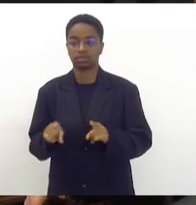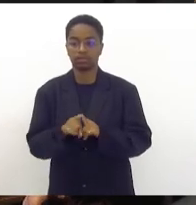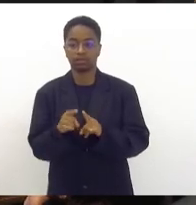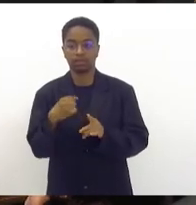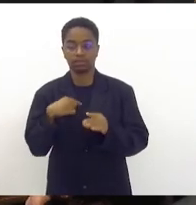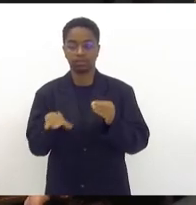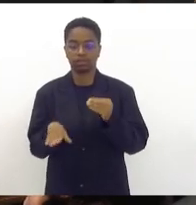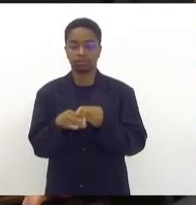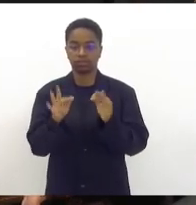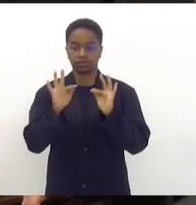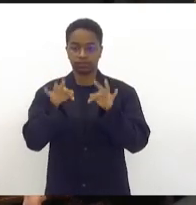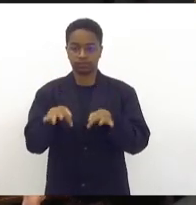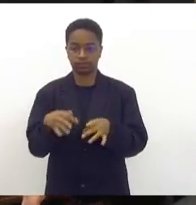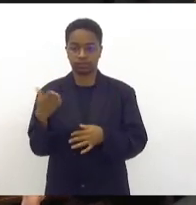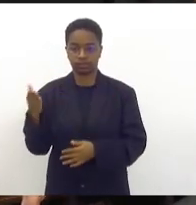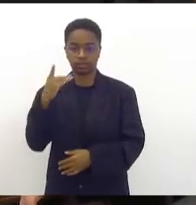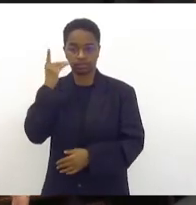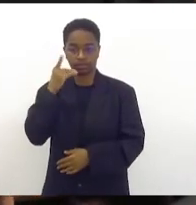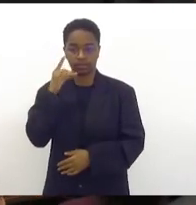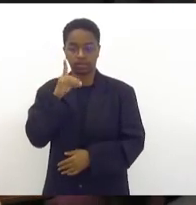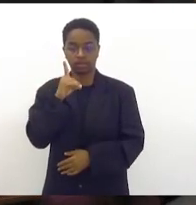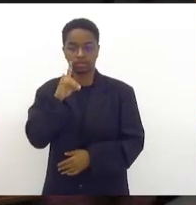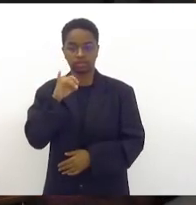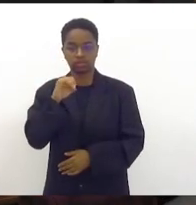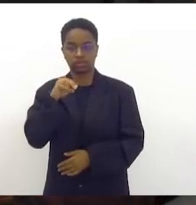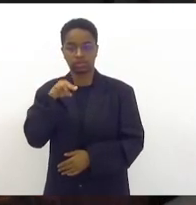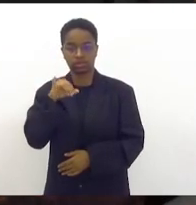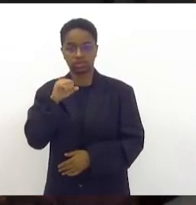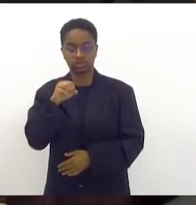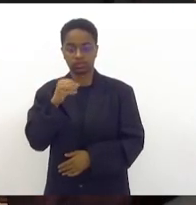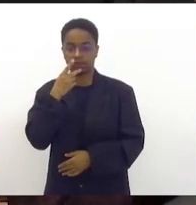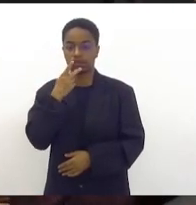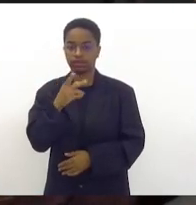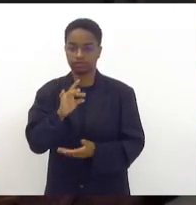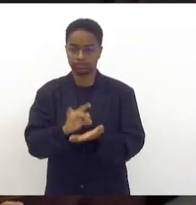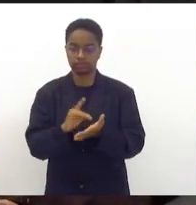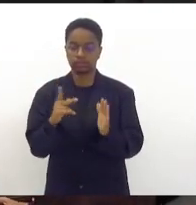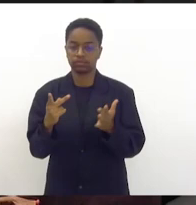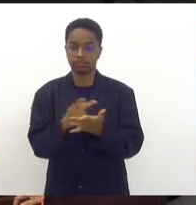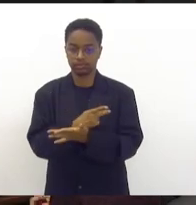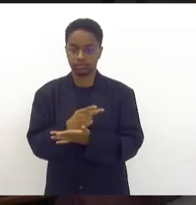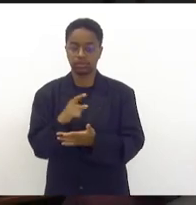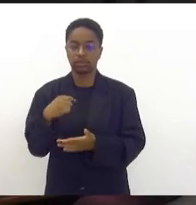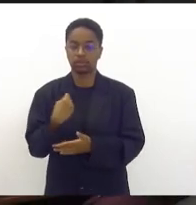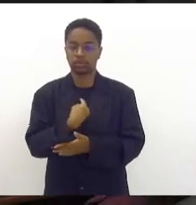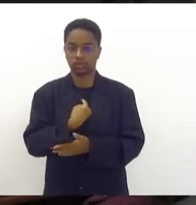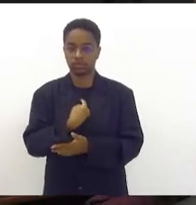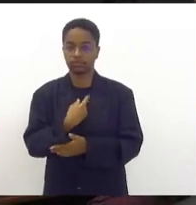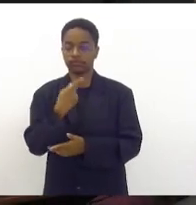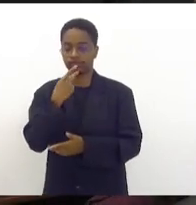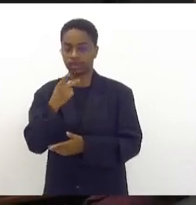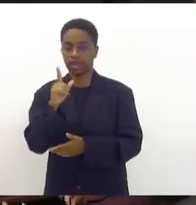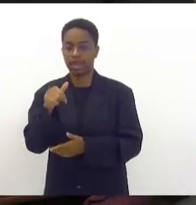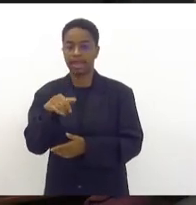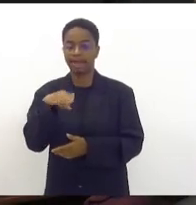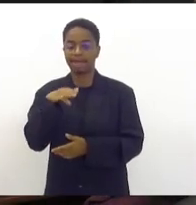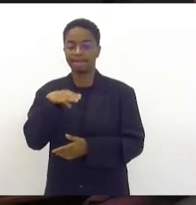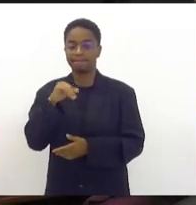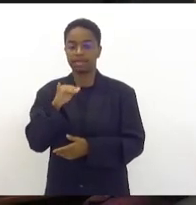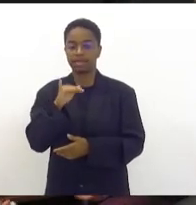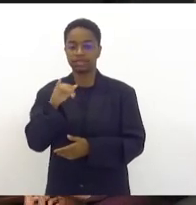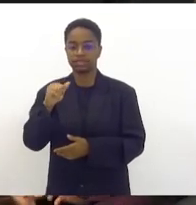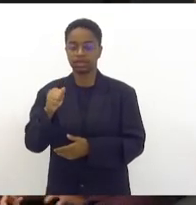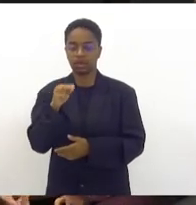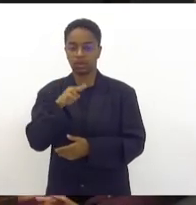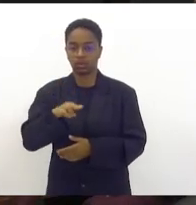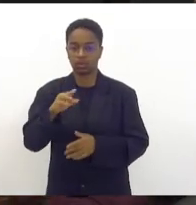presidente, o que o deputado Dionísio Lins relatou aqui, realmente é o que acontece. Nós nomeamos a milícia do Eduardo Paes do colete, eles usam